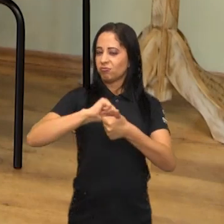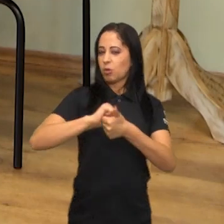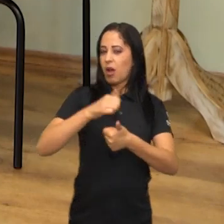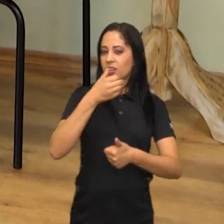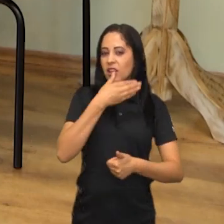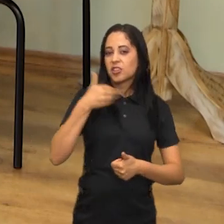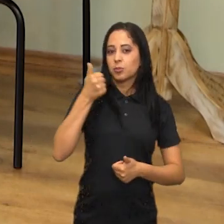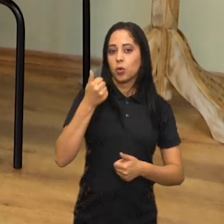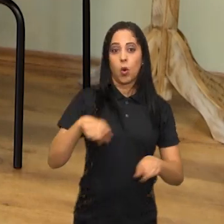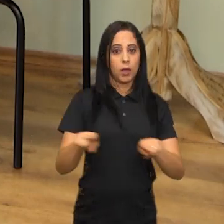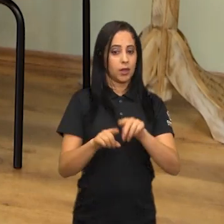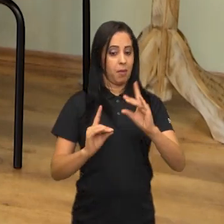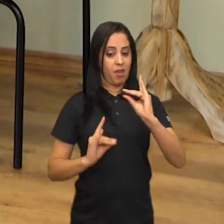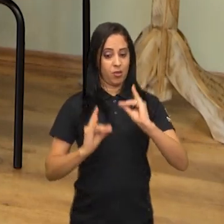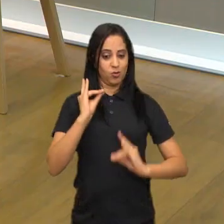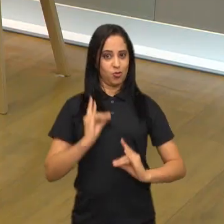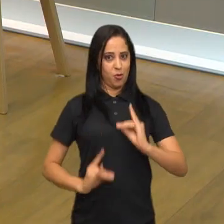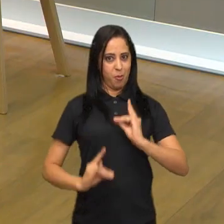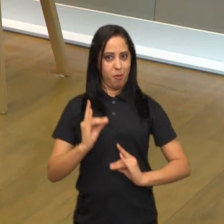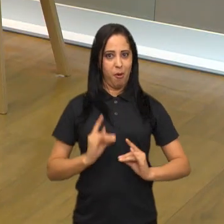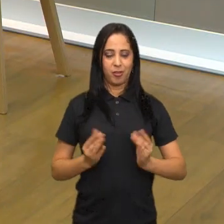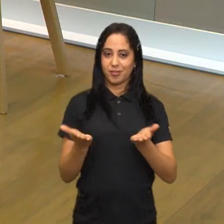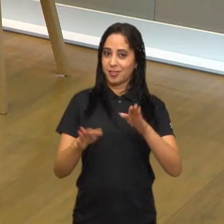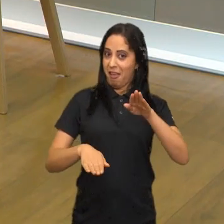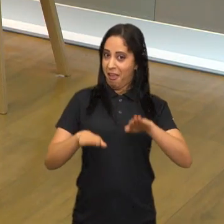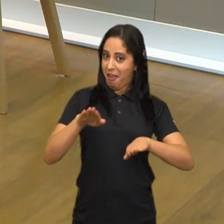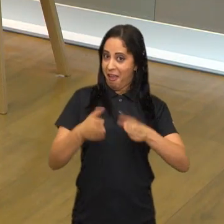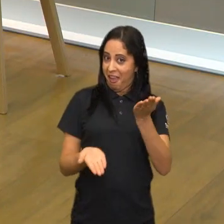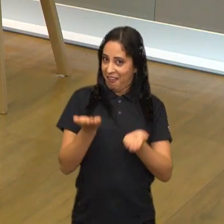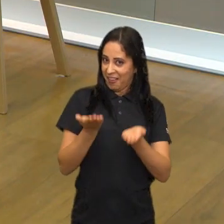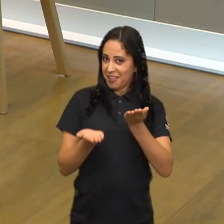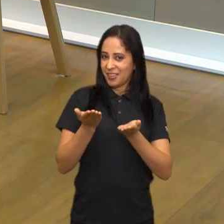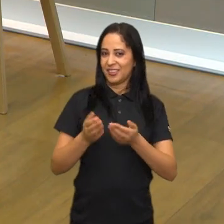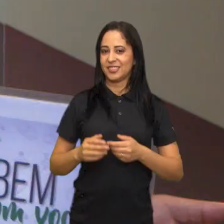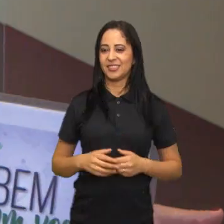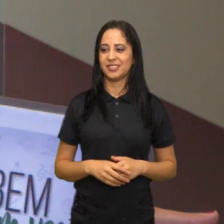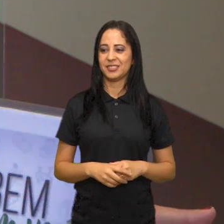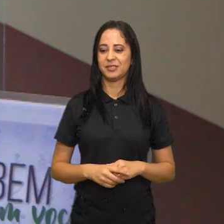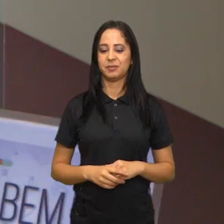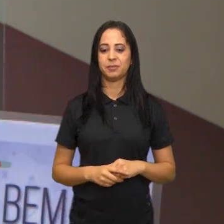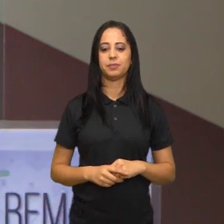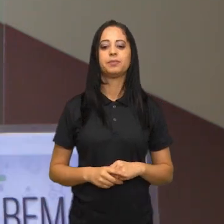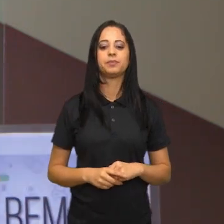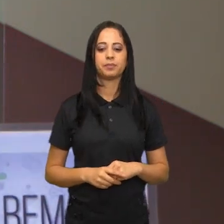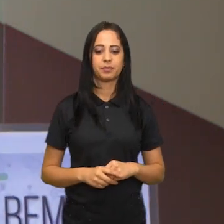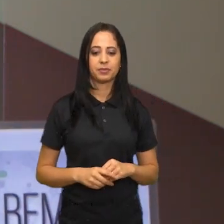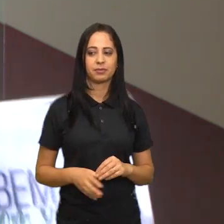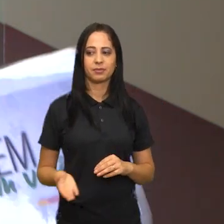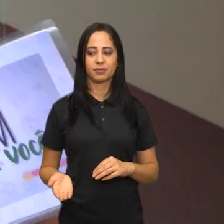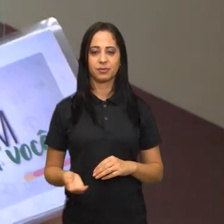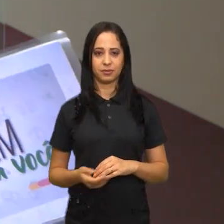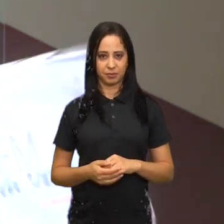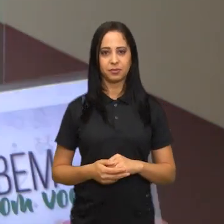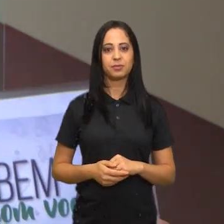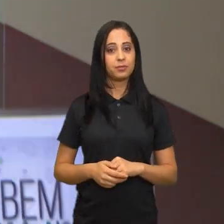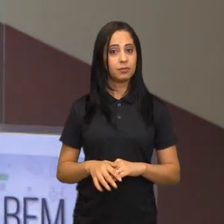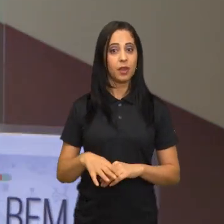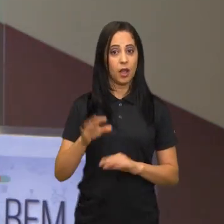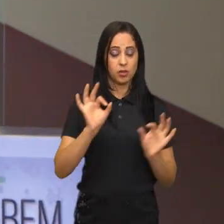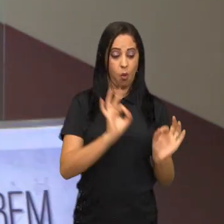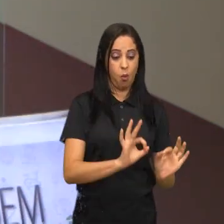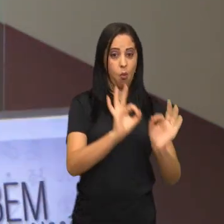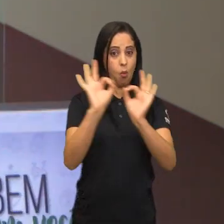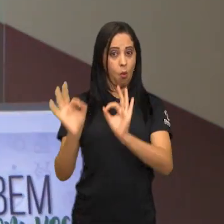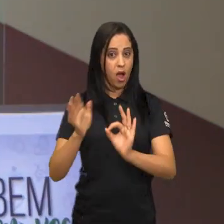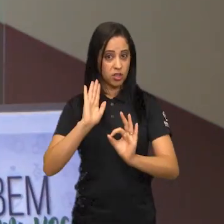os hormônios equilibrados. Vamos lá? E como a gente acompanhou na reportagem, a Anitta falou diversas vezes